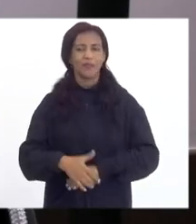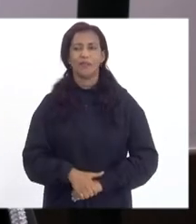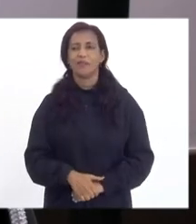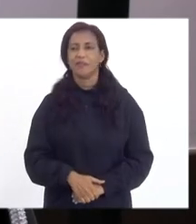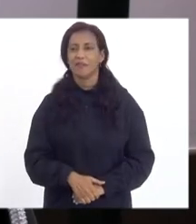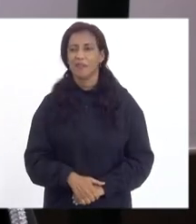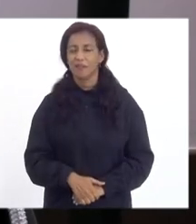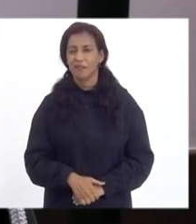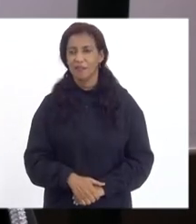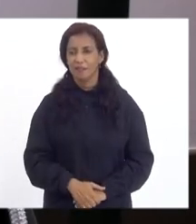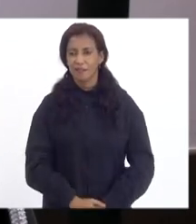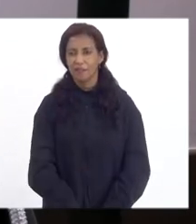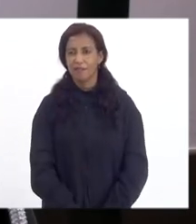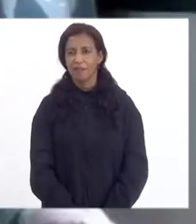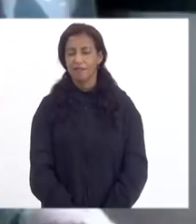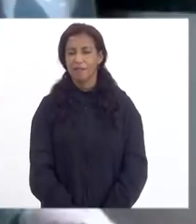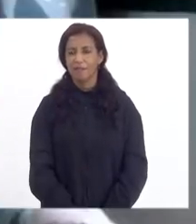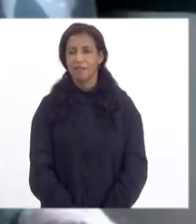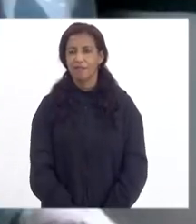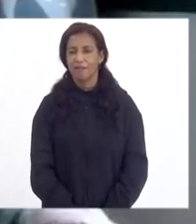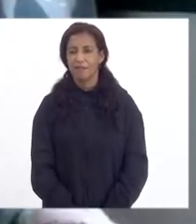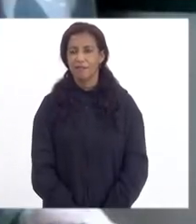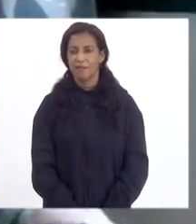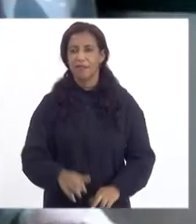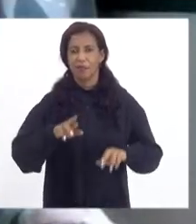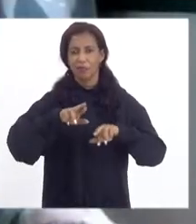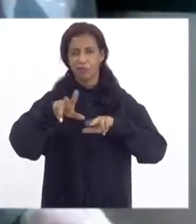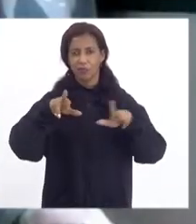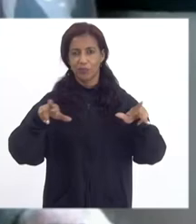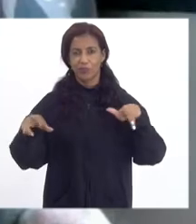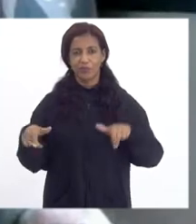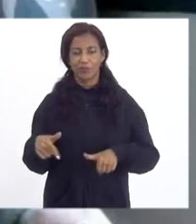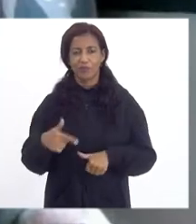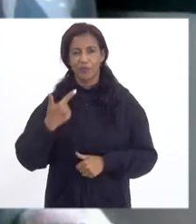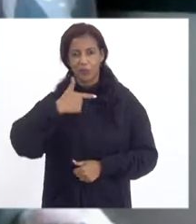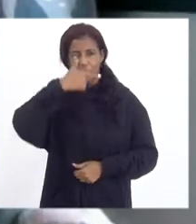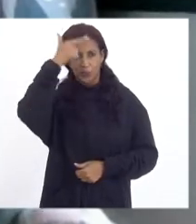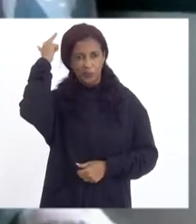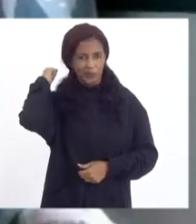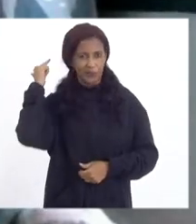Ninguém vai entender nada. É multifacético, Luiz Paulo.